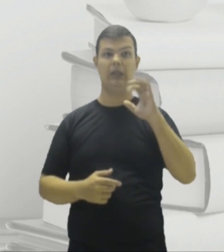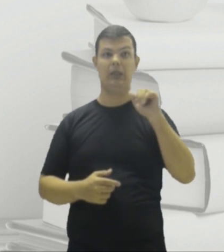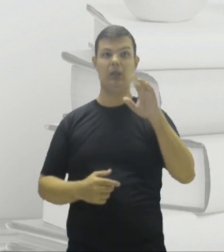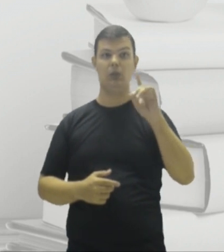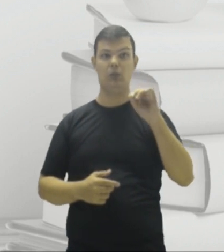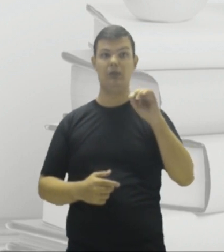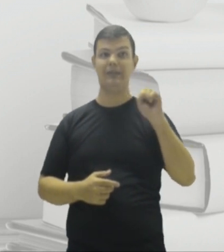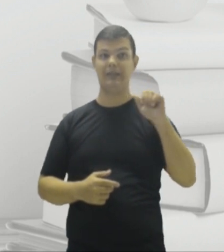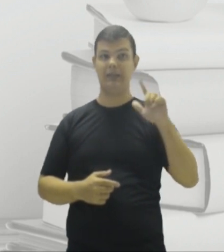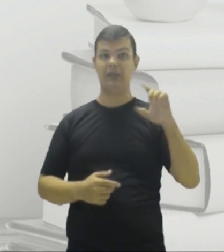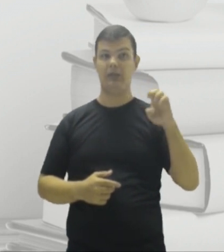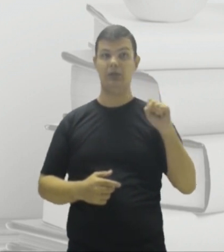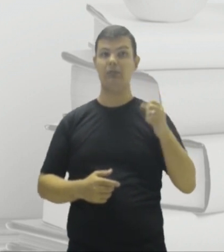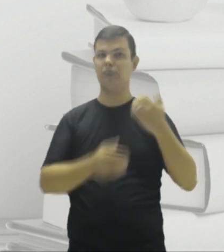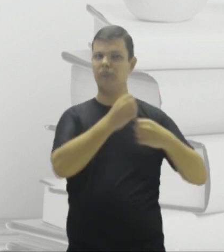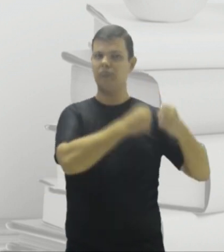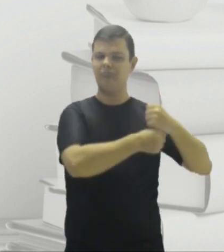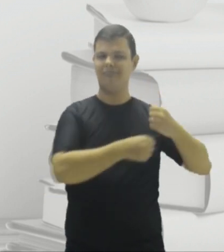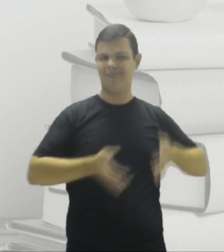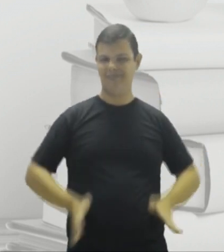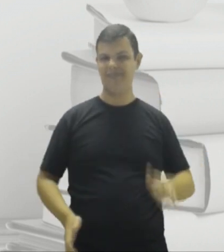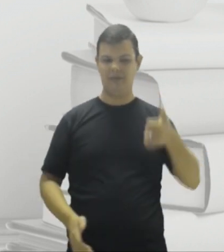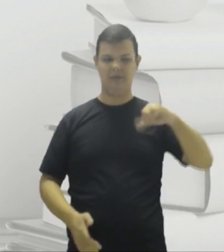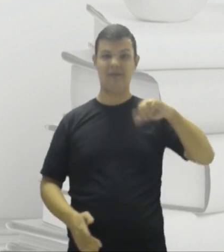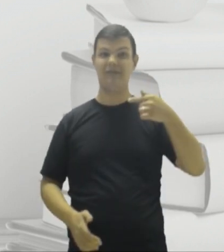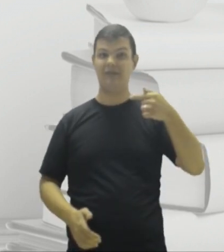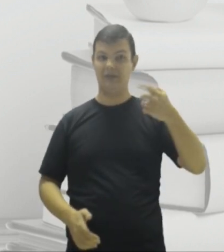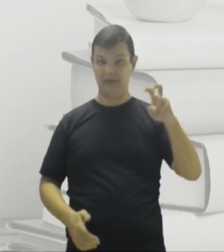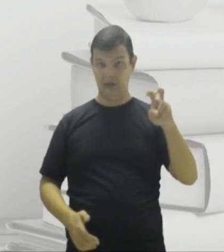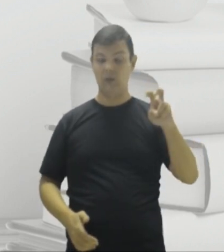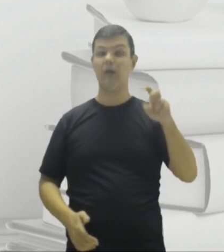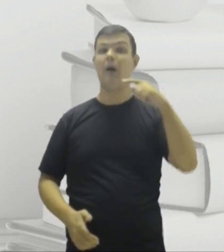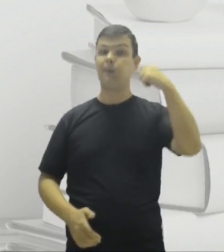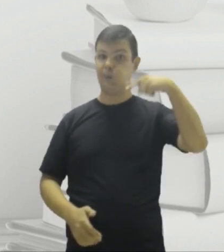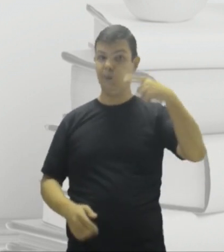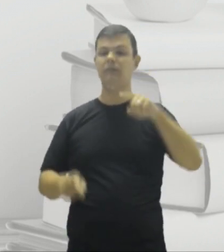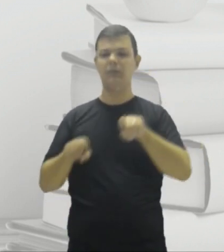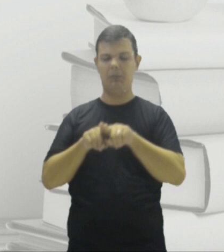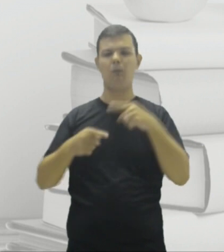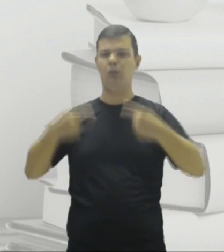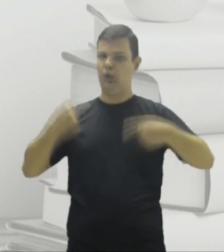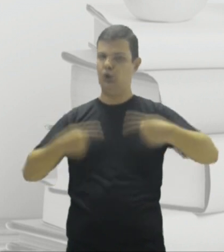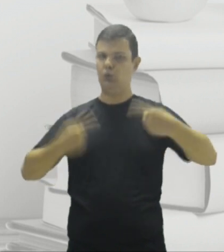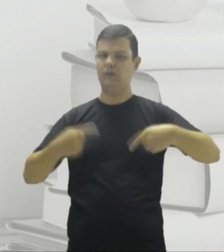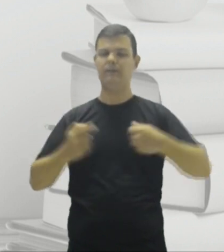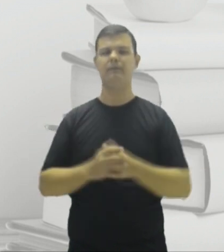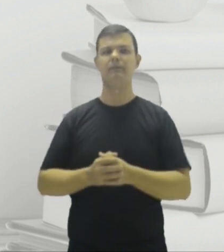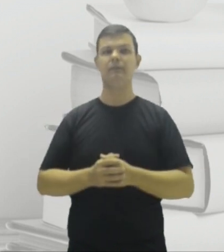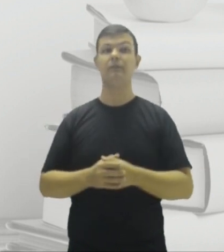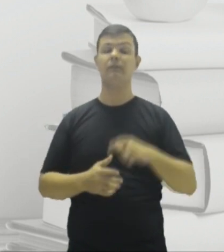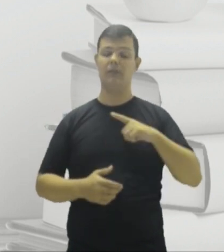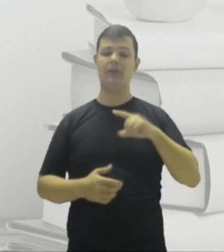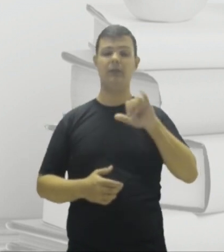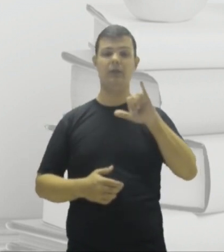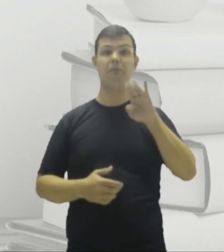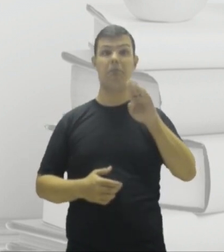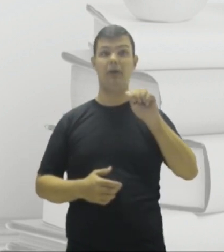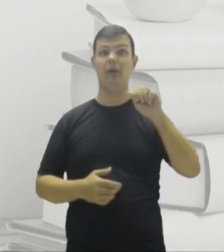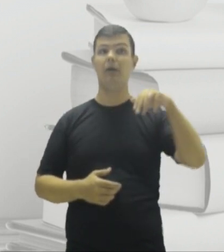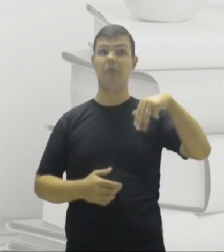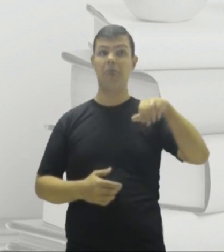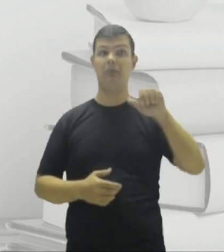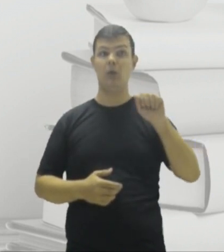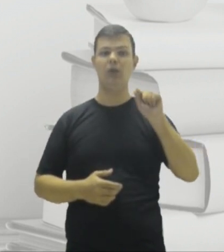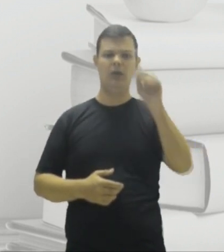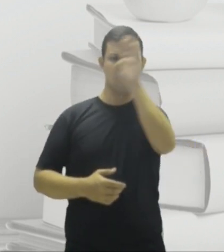que nasceu em 1975. Ele é advogado e também político. Temos o IBAMA, que é o Instituto